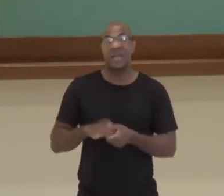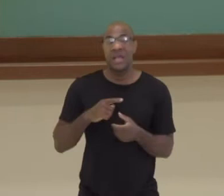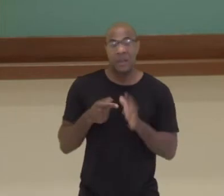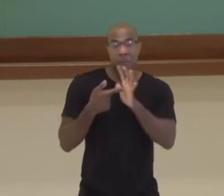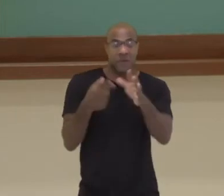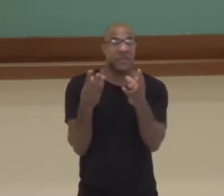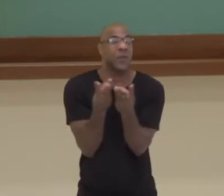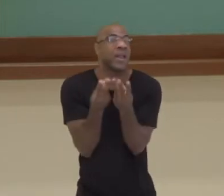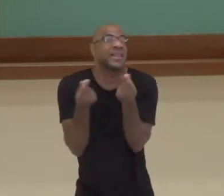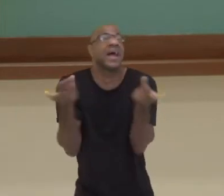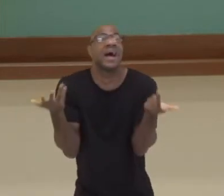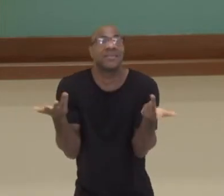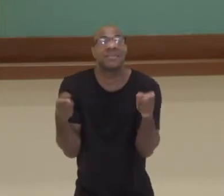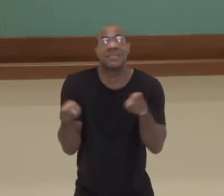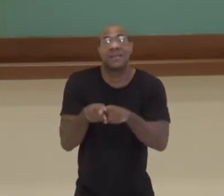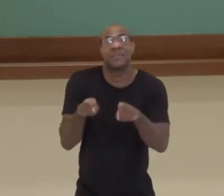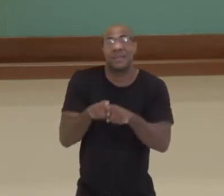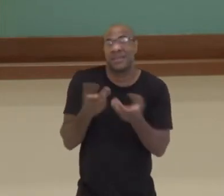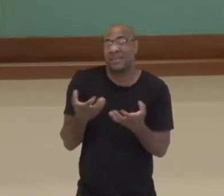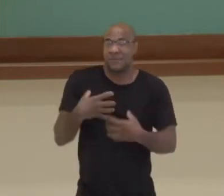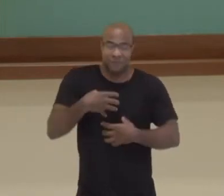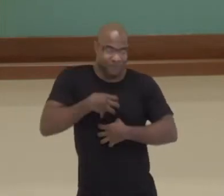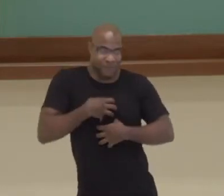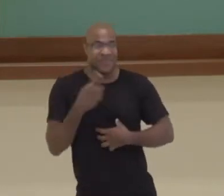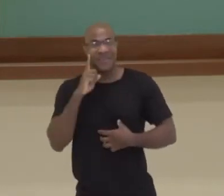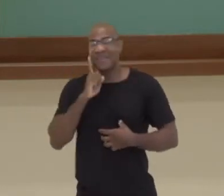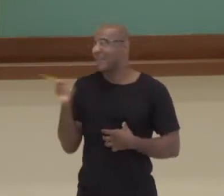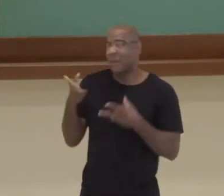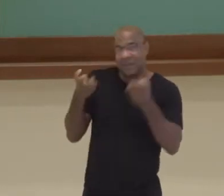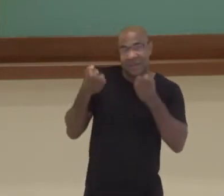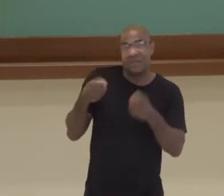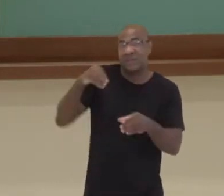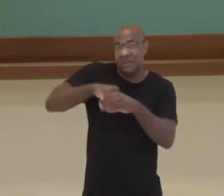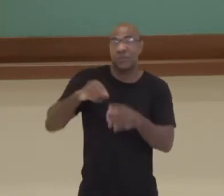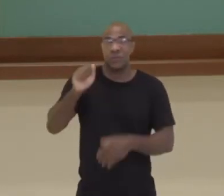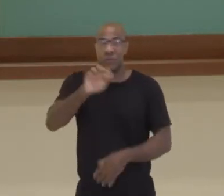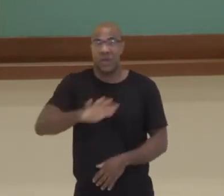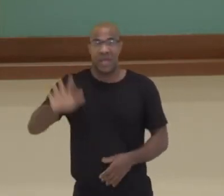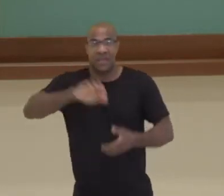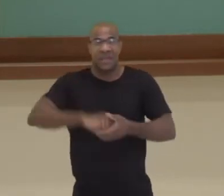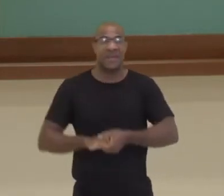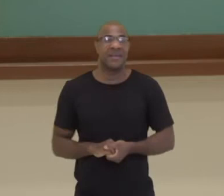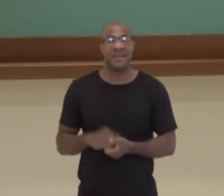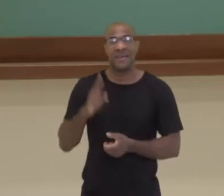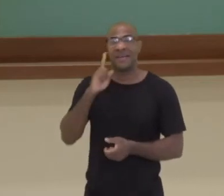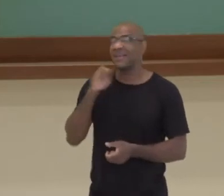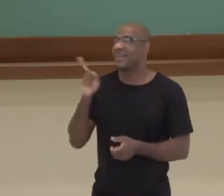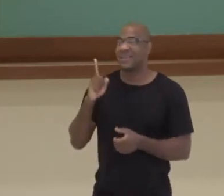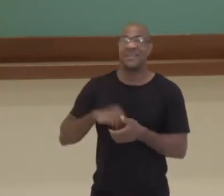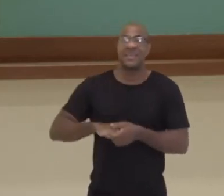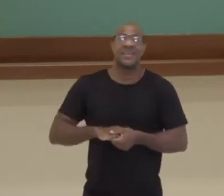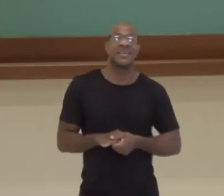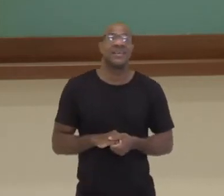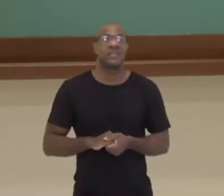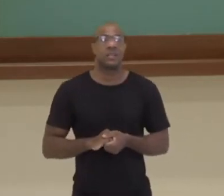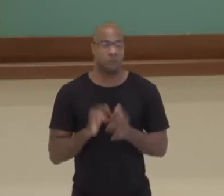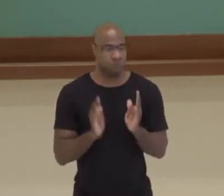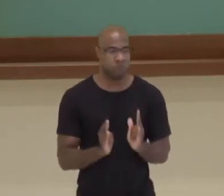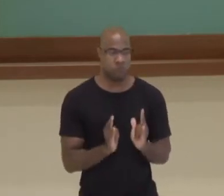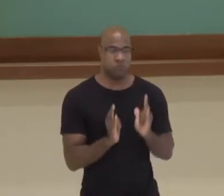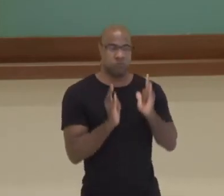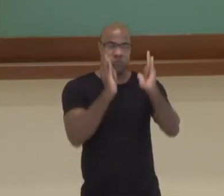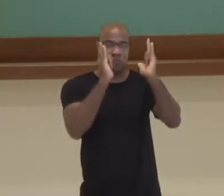qualidade e ele lança um efeito. Nós observamos isso no texto, ó, impetuosa. E no próprio texto,